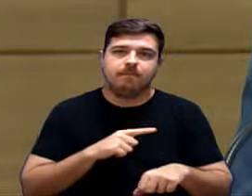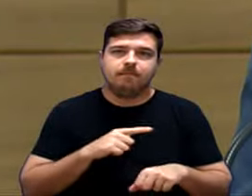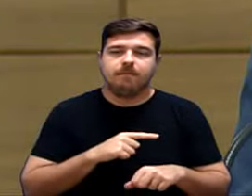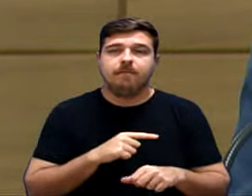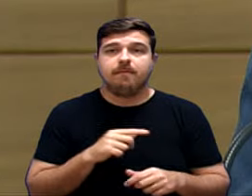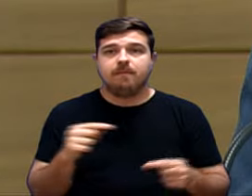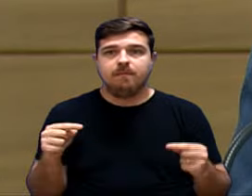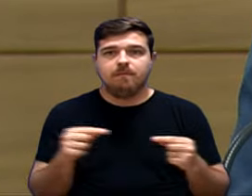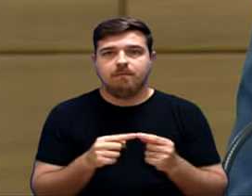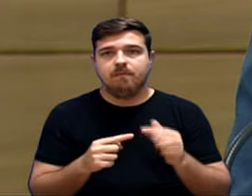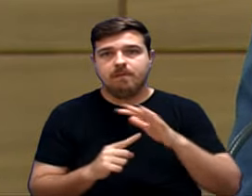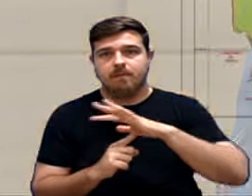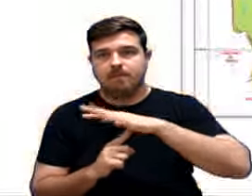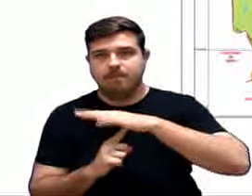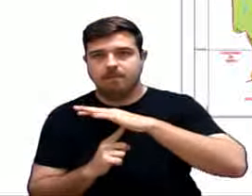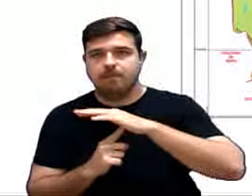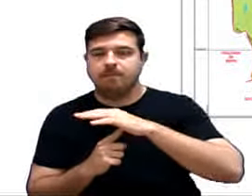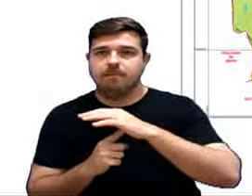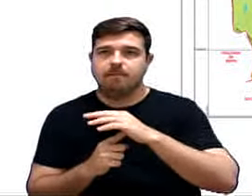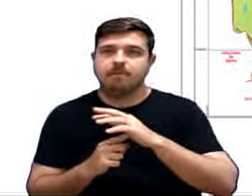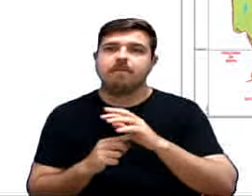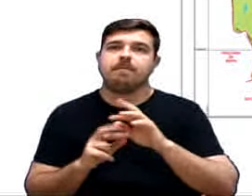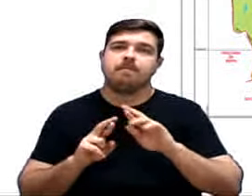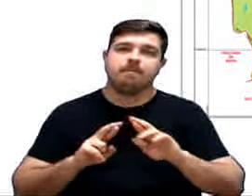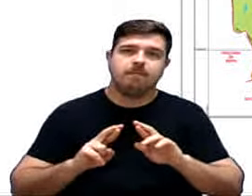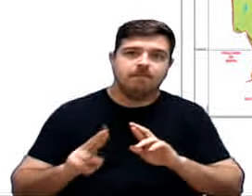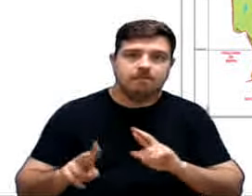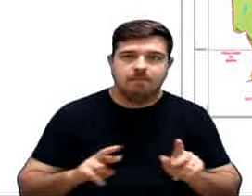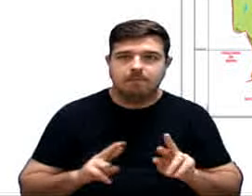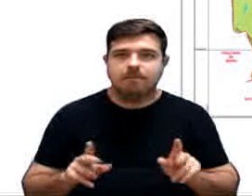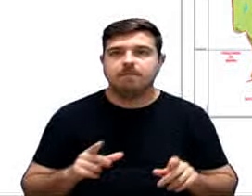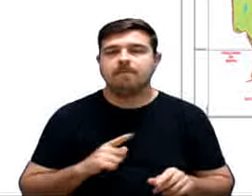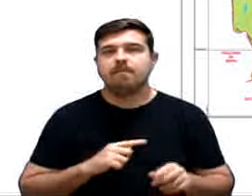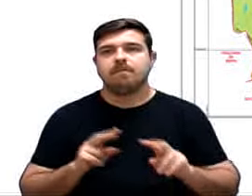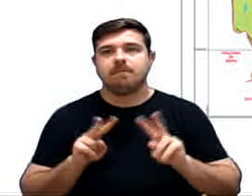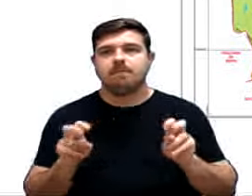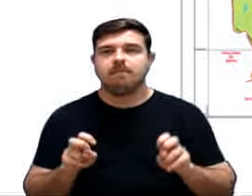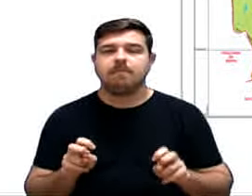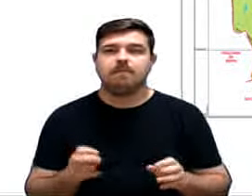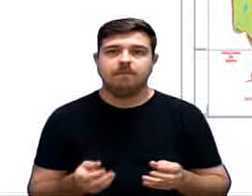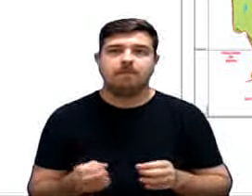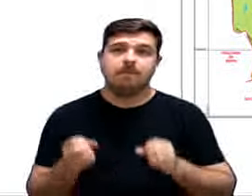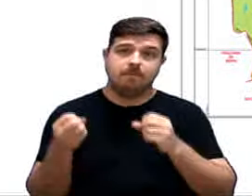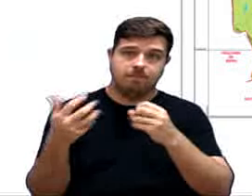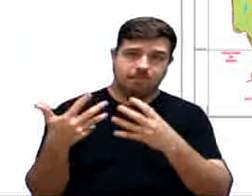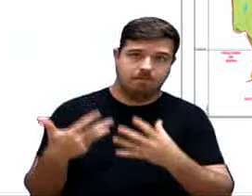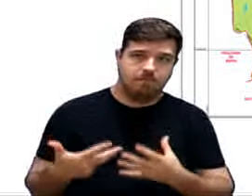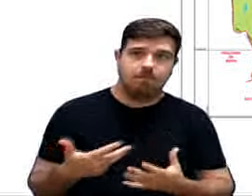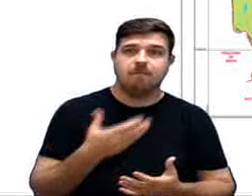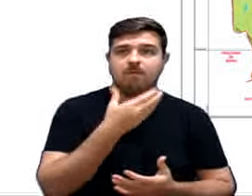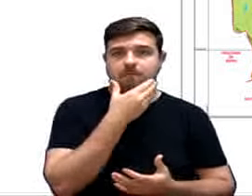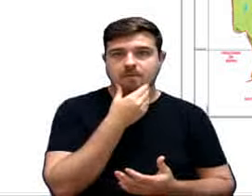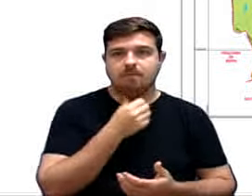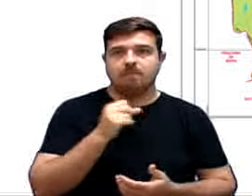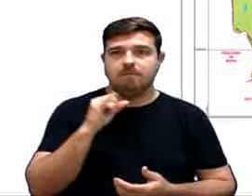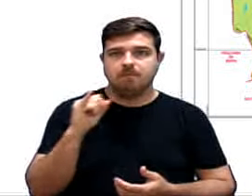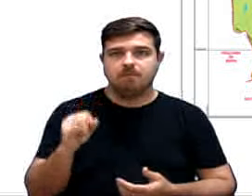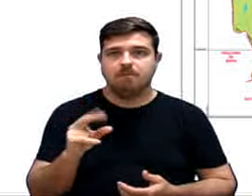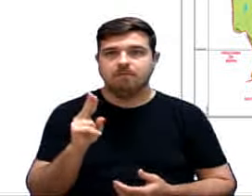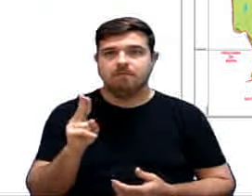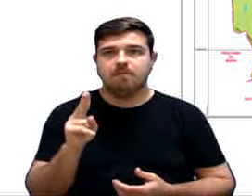Parque da biodiversidade que é exatamente essa observação que o Júnior acabou de fazer e antes era